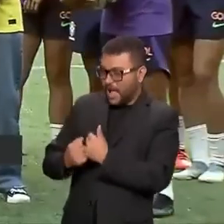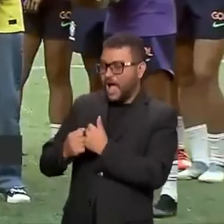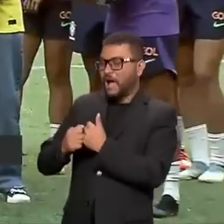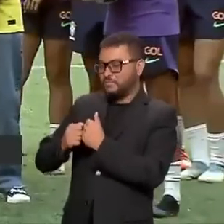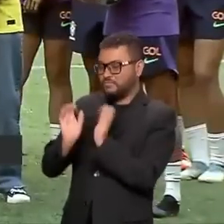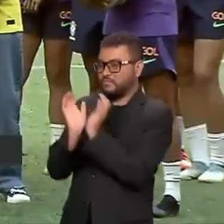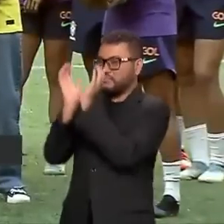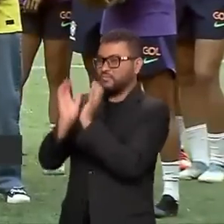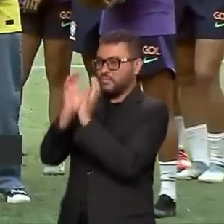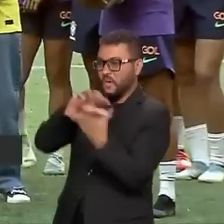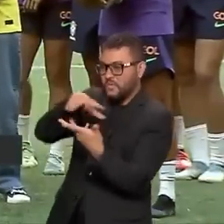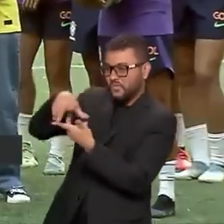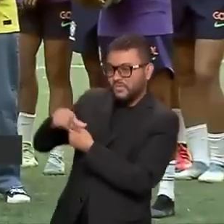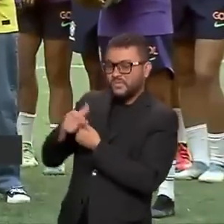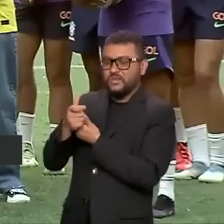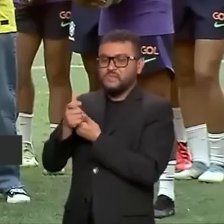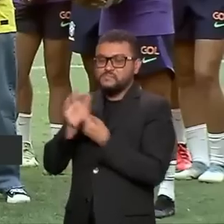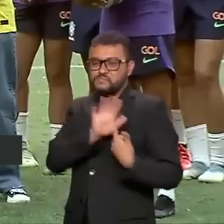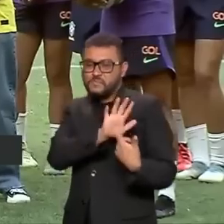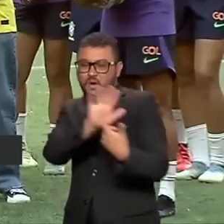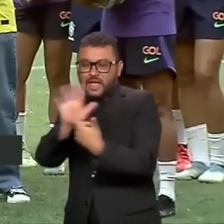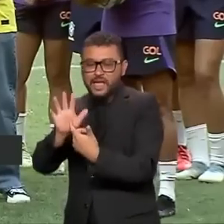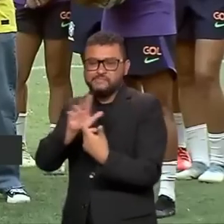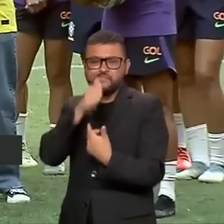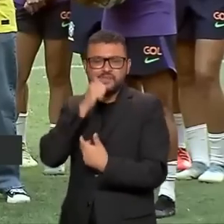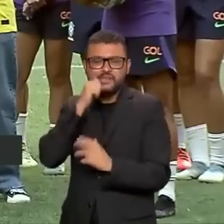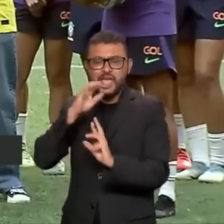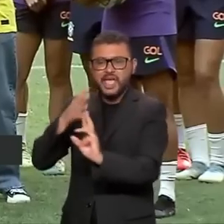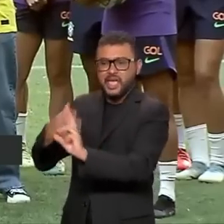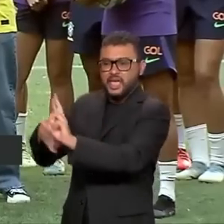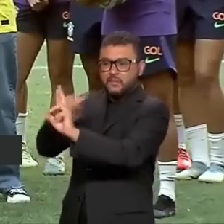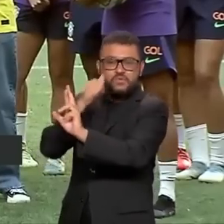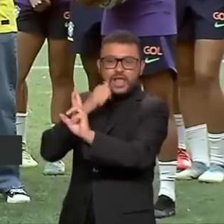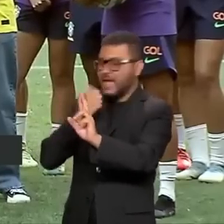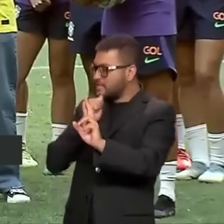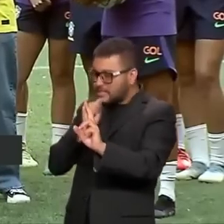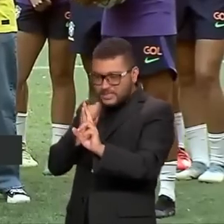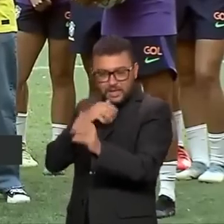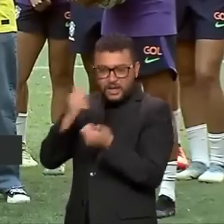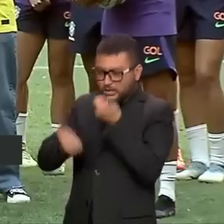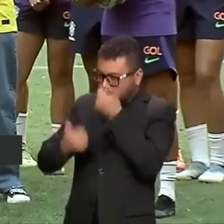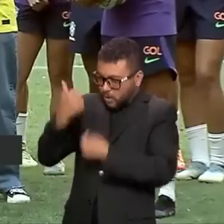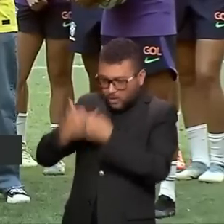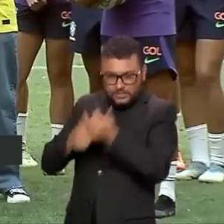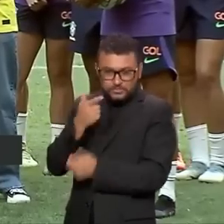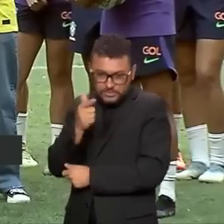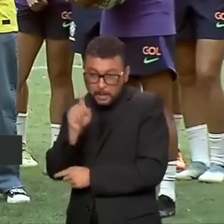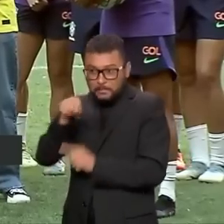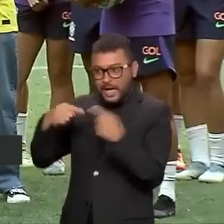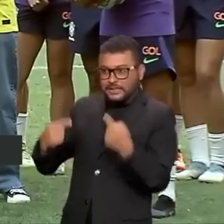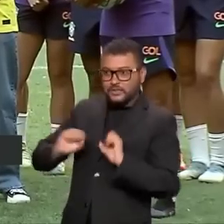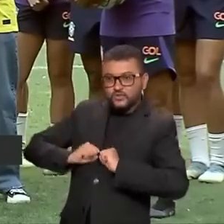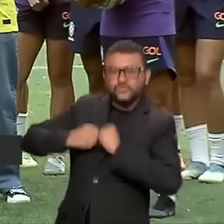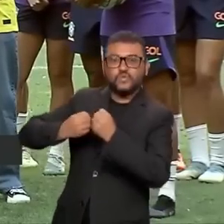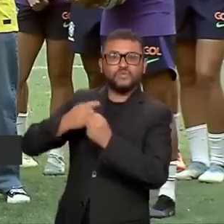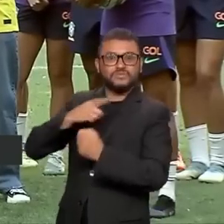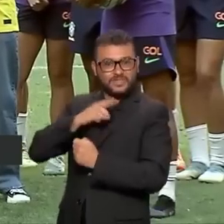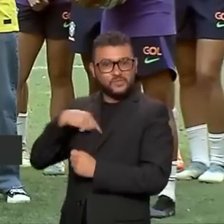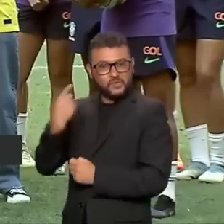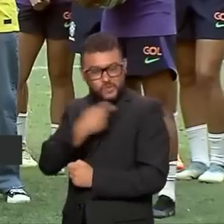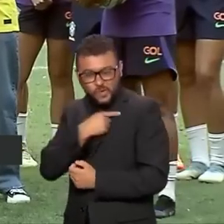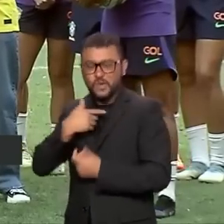Mundo representar tantas mulheres que jogam, que não jogam, mas que são mulheres de fibra, de garra e que têm